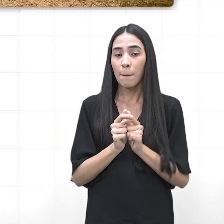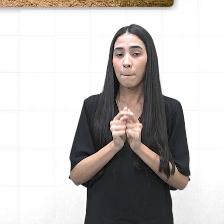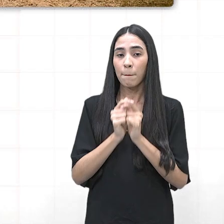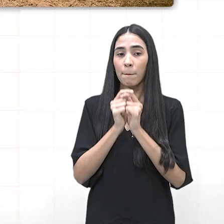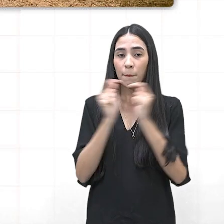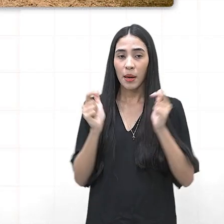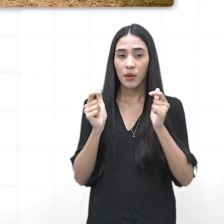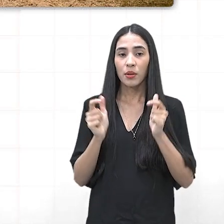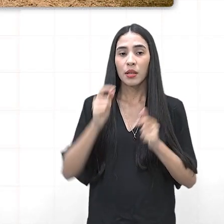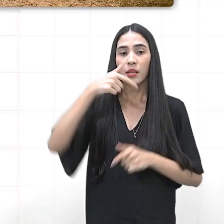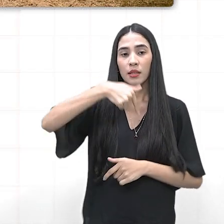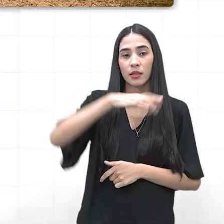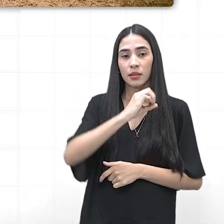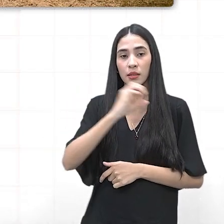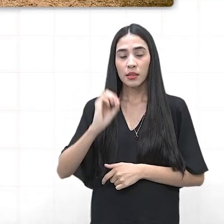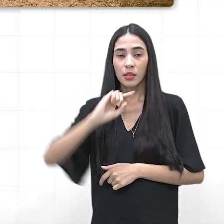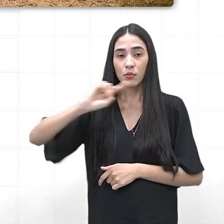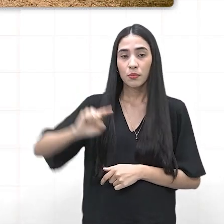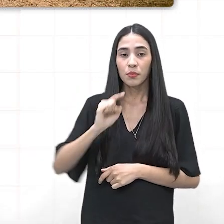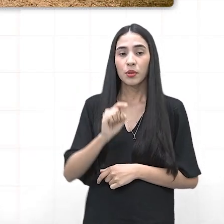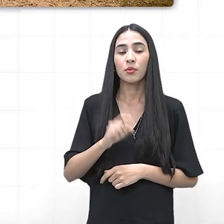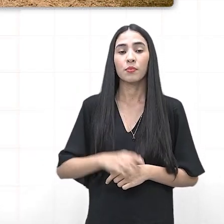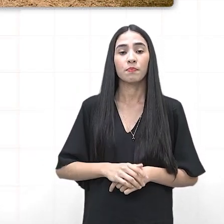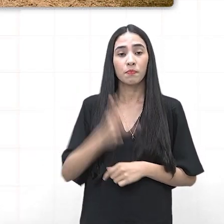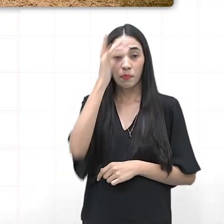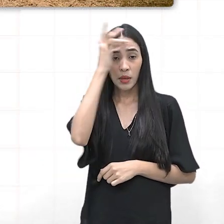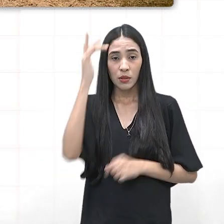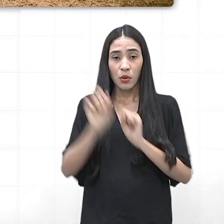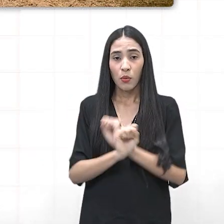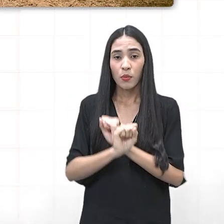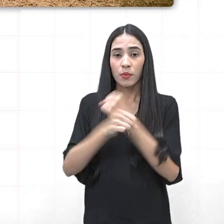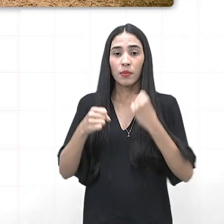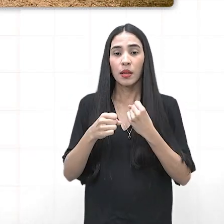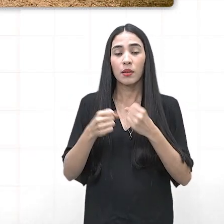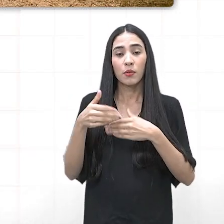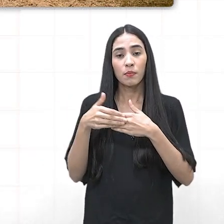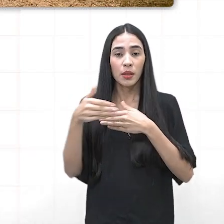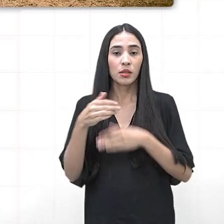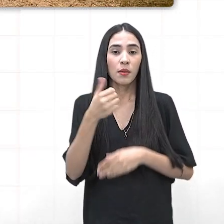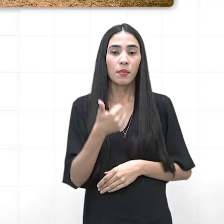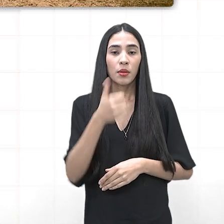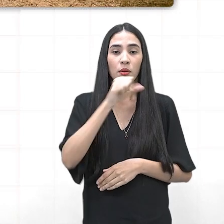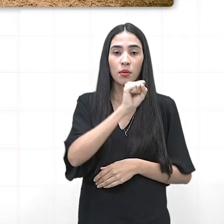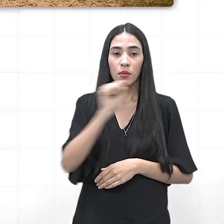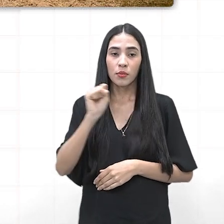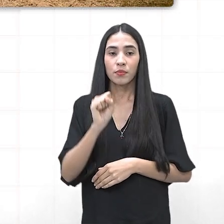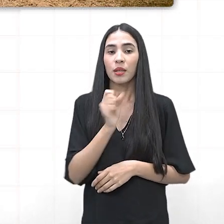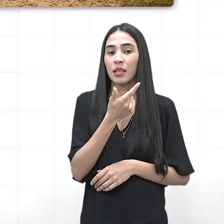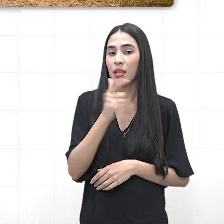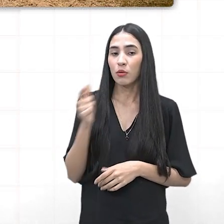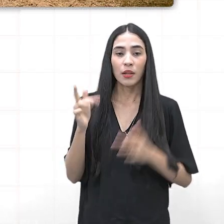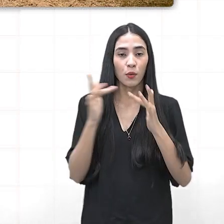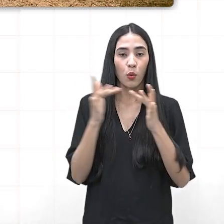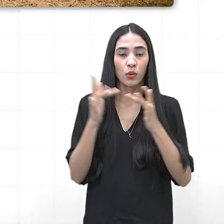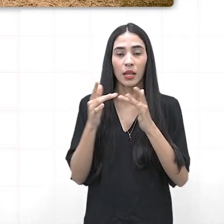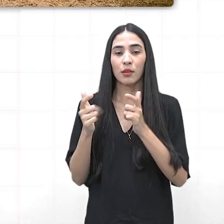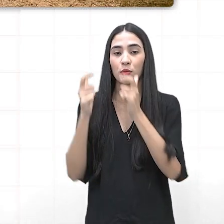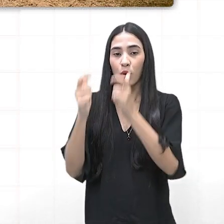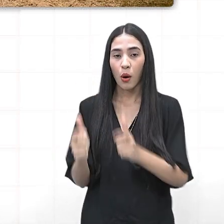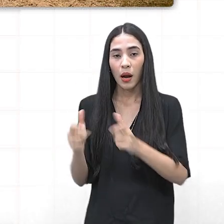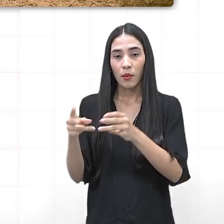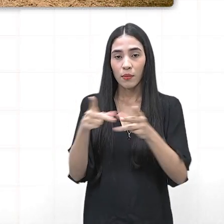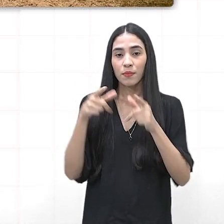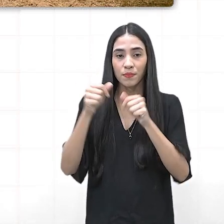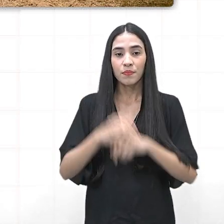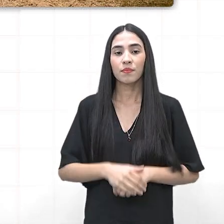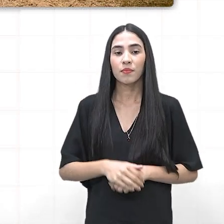dos 700 mil libertos, a partir de 1888, não teve acesso à terra, sendo esses